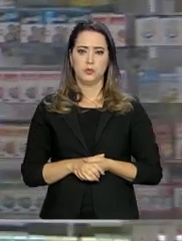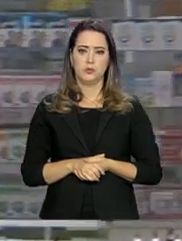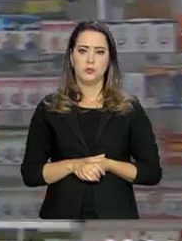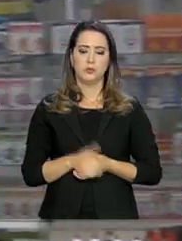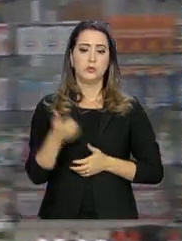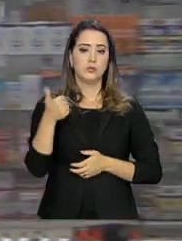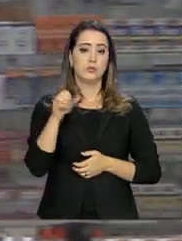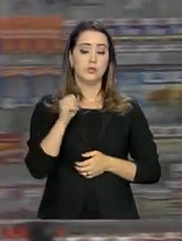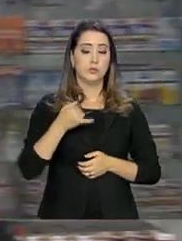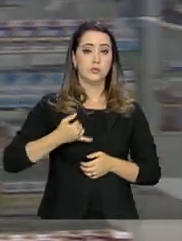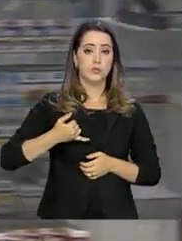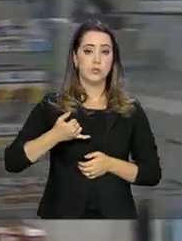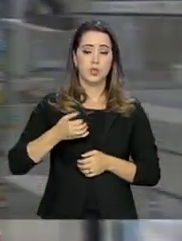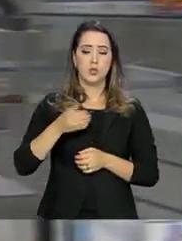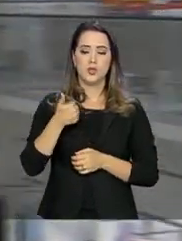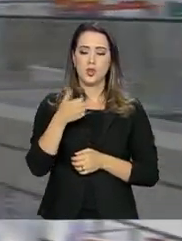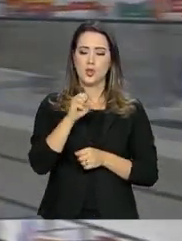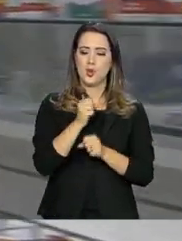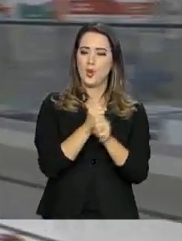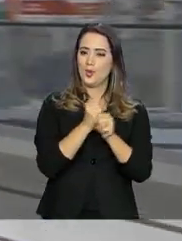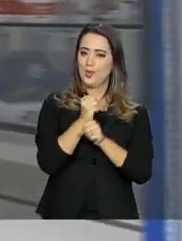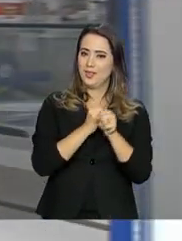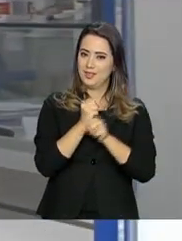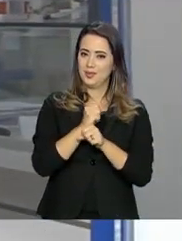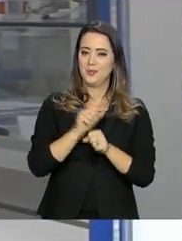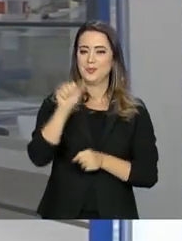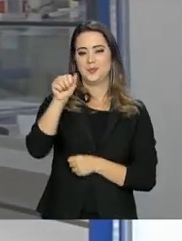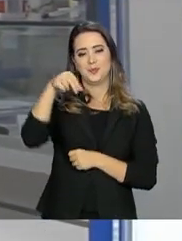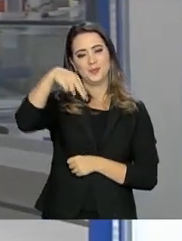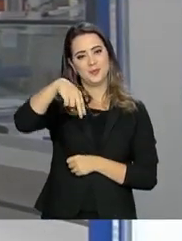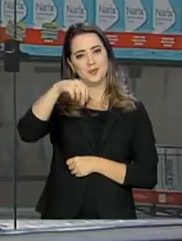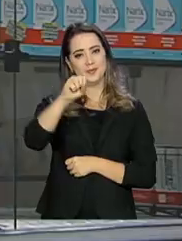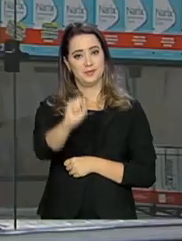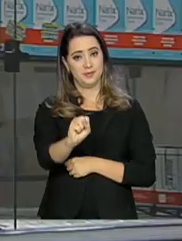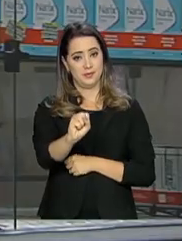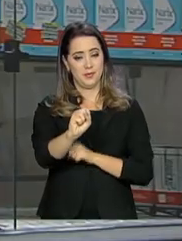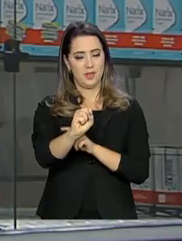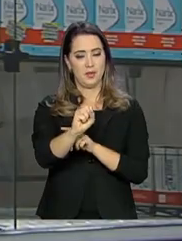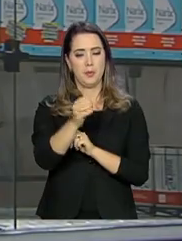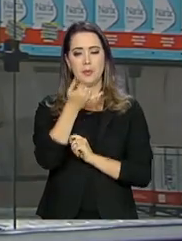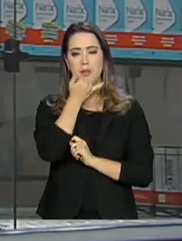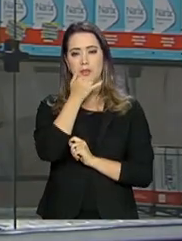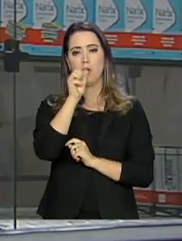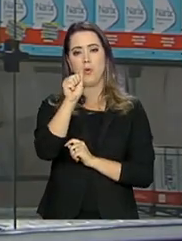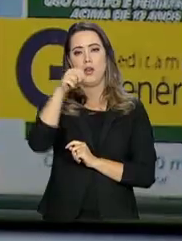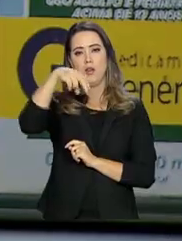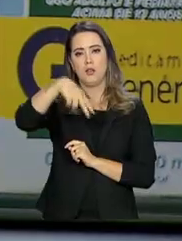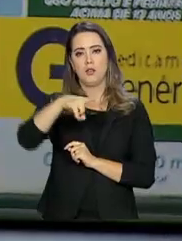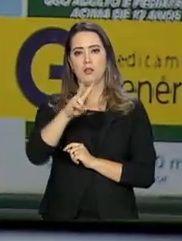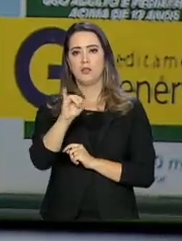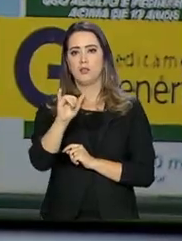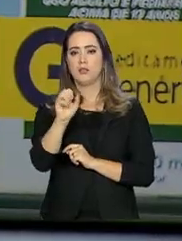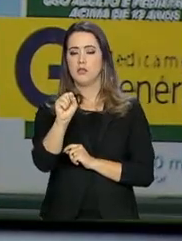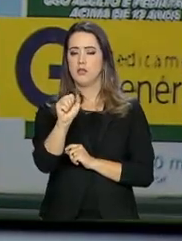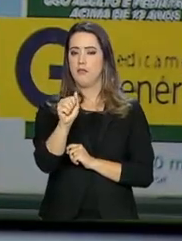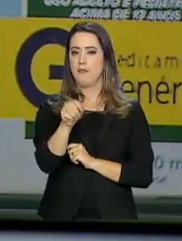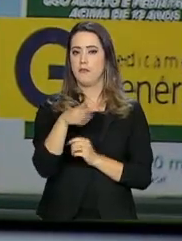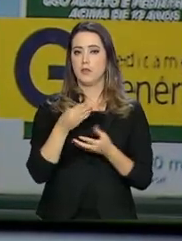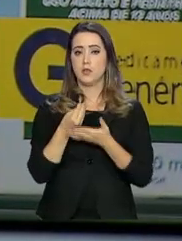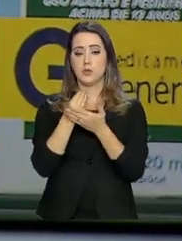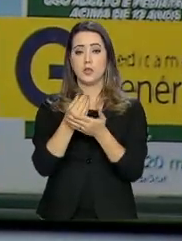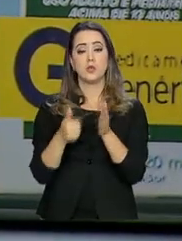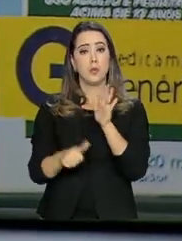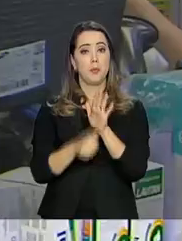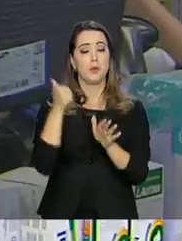há 18 anos a agência nacional de vigilância sanitária anvisa concedido o registro do primeiro medicamento genérico